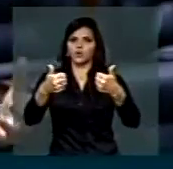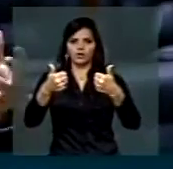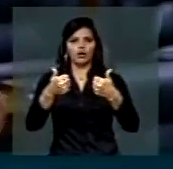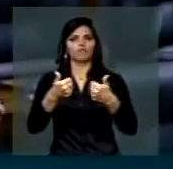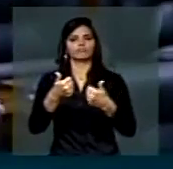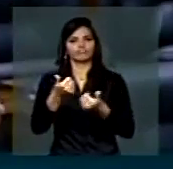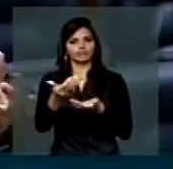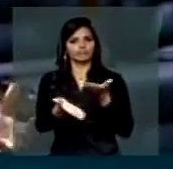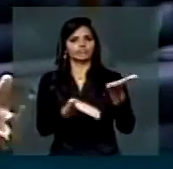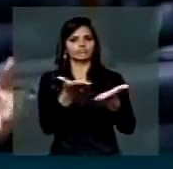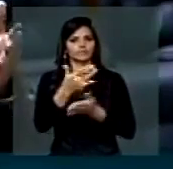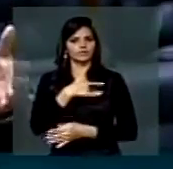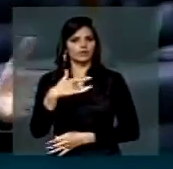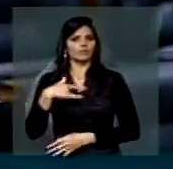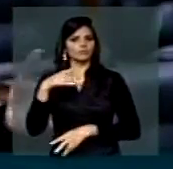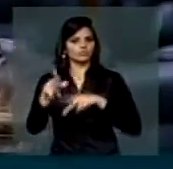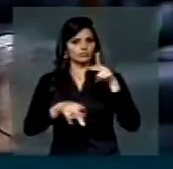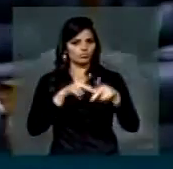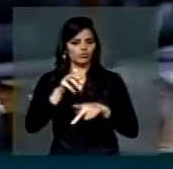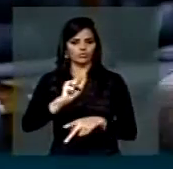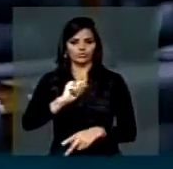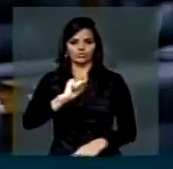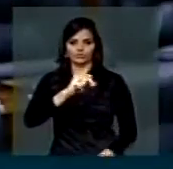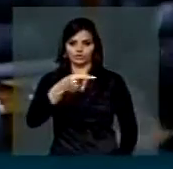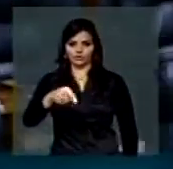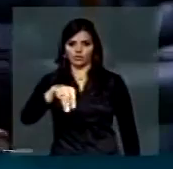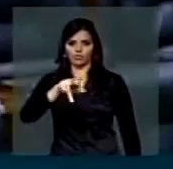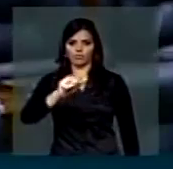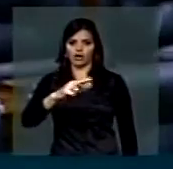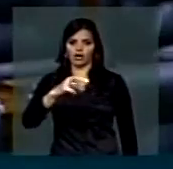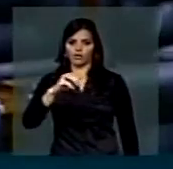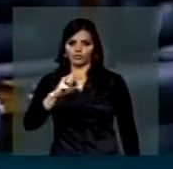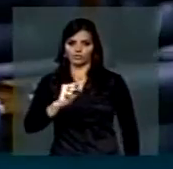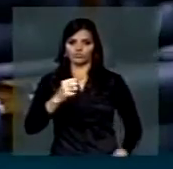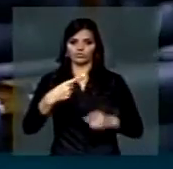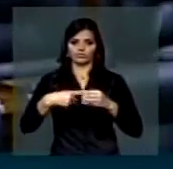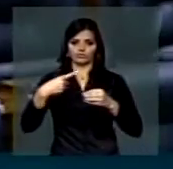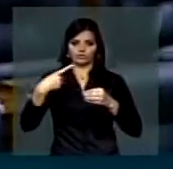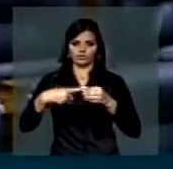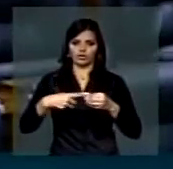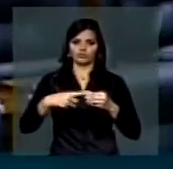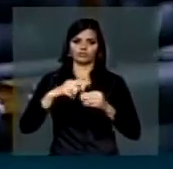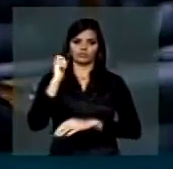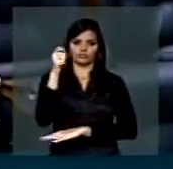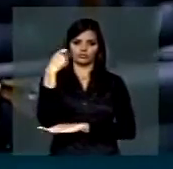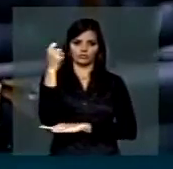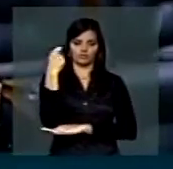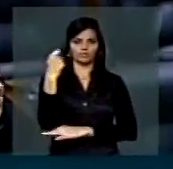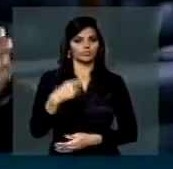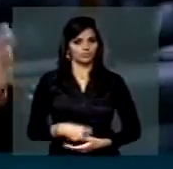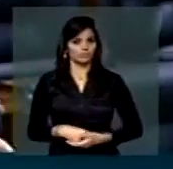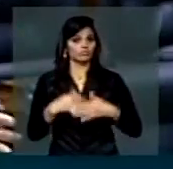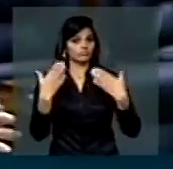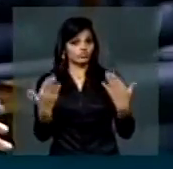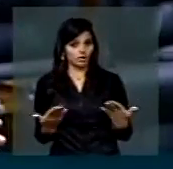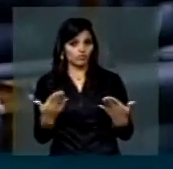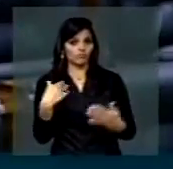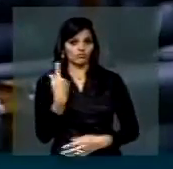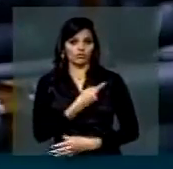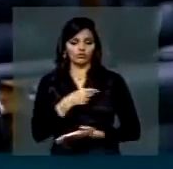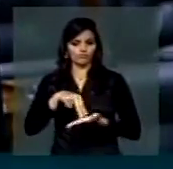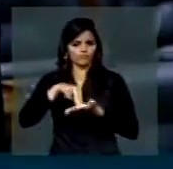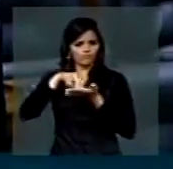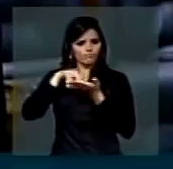o atendimento de saúde da população de São Marcos, que é uma cidade no interior do estado do Rio Grande do Sul. Então, nós vamos aqui